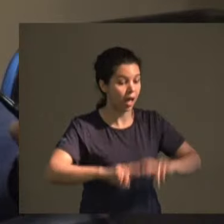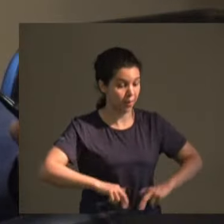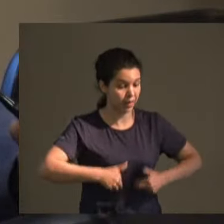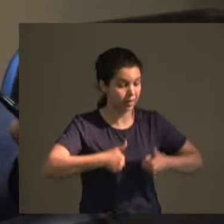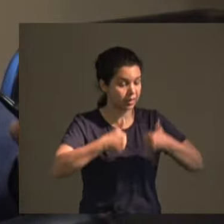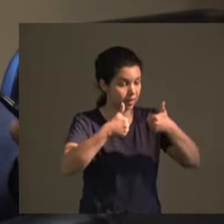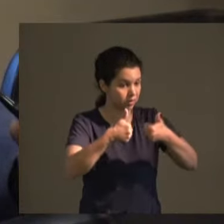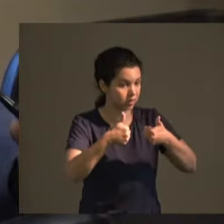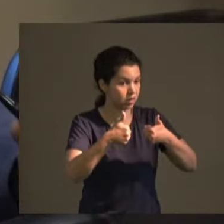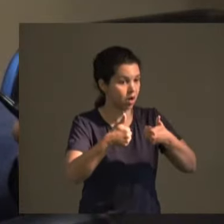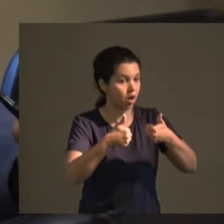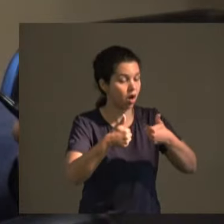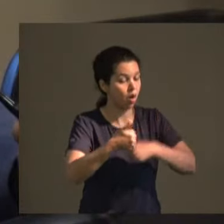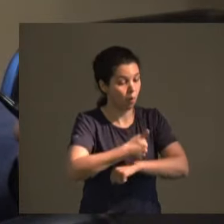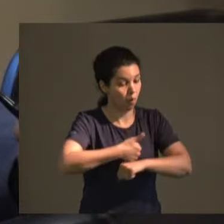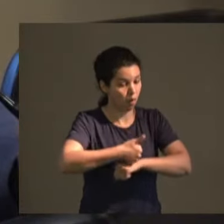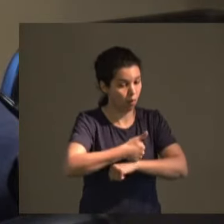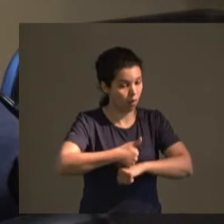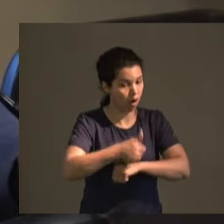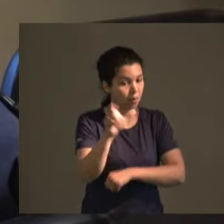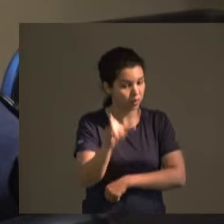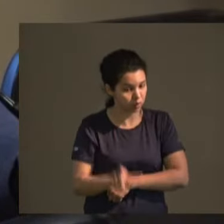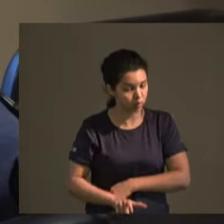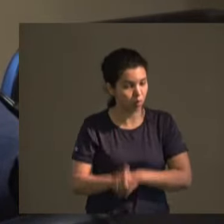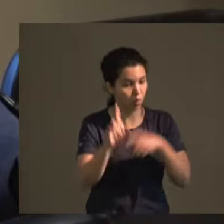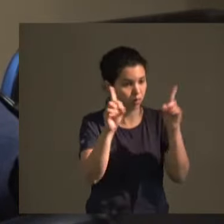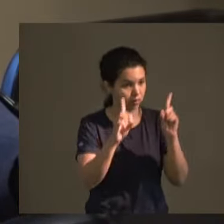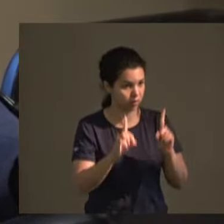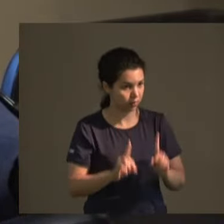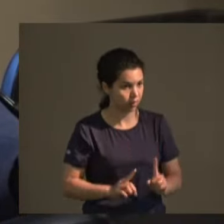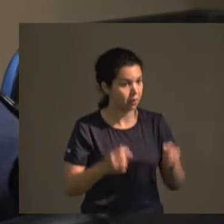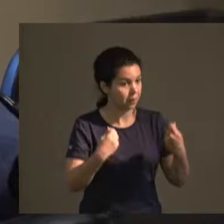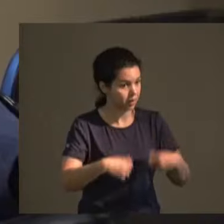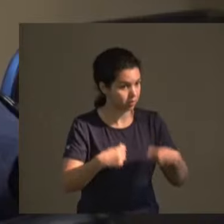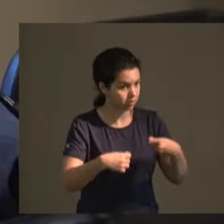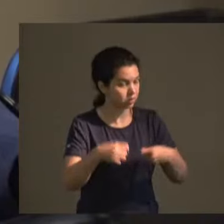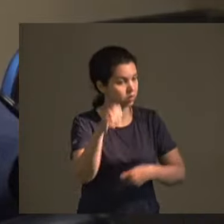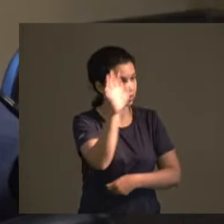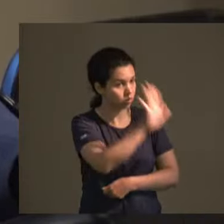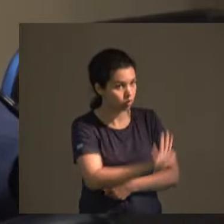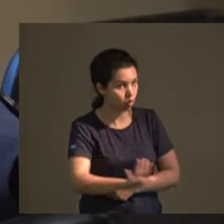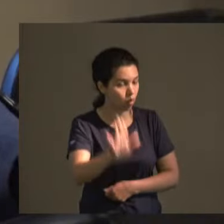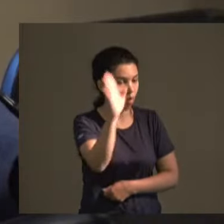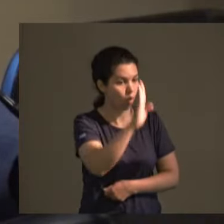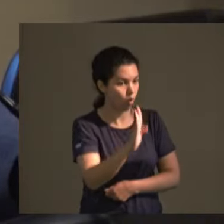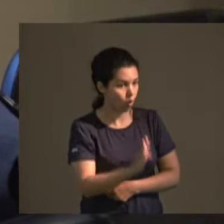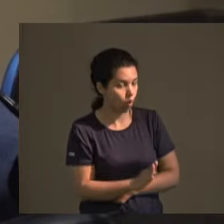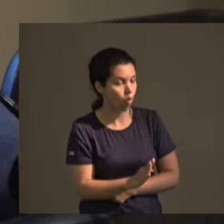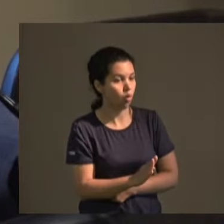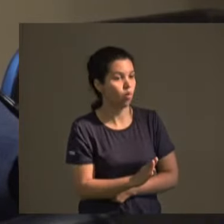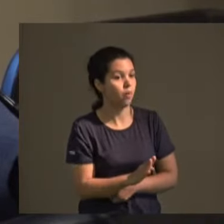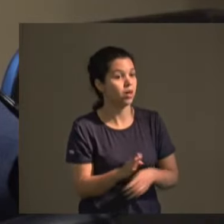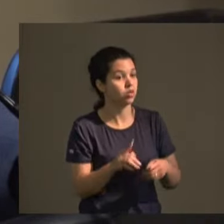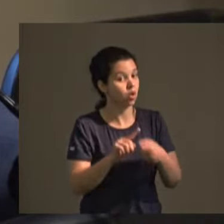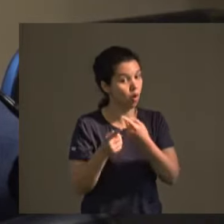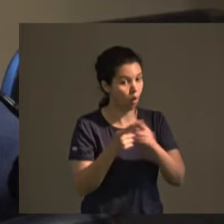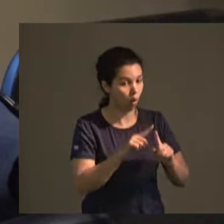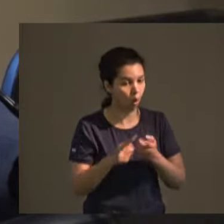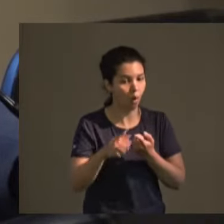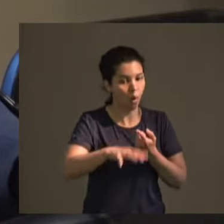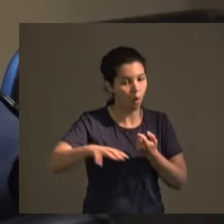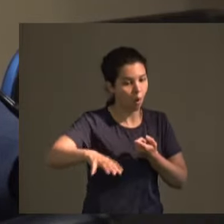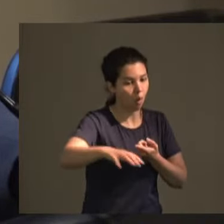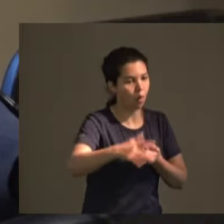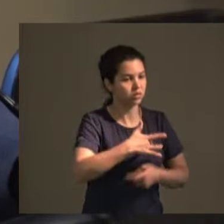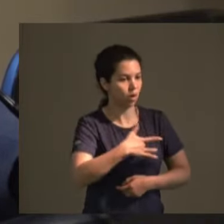deficiência precisa acontecer no território, mas dialogando com outras áreas, com a saúde,